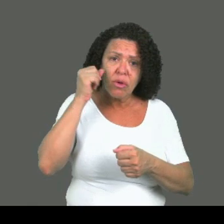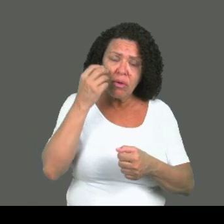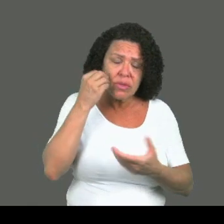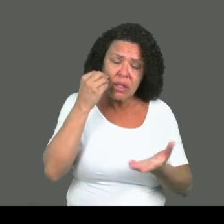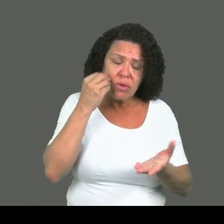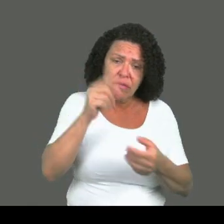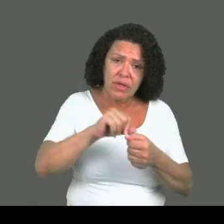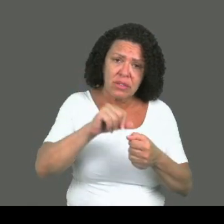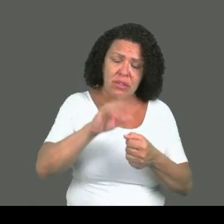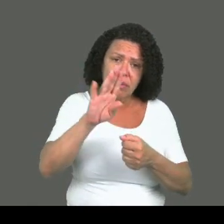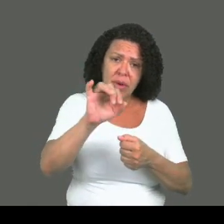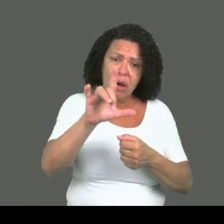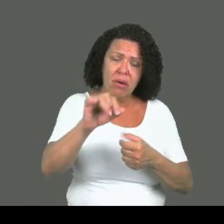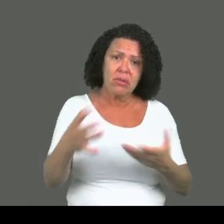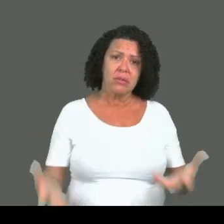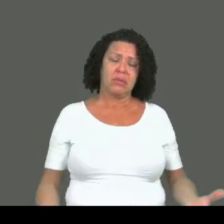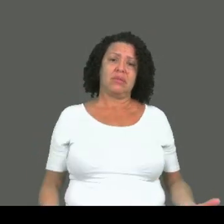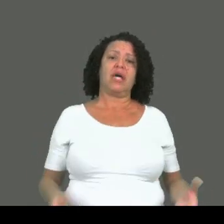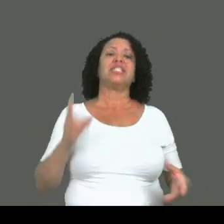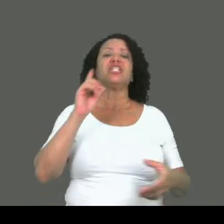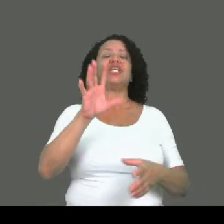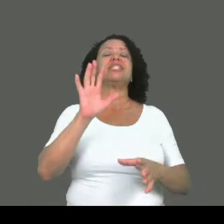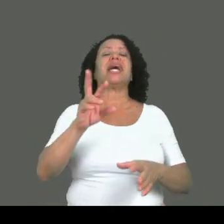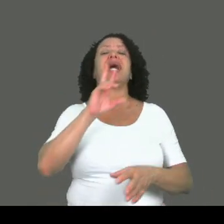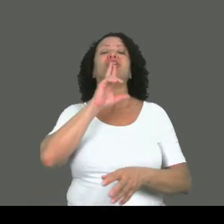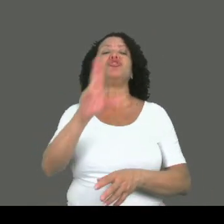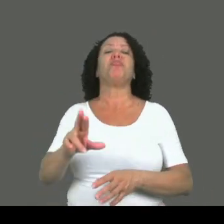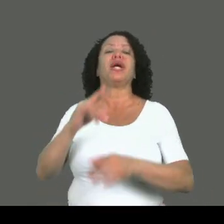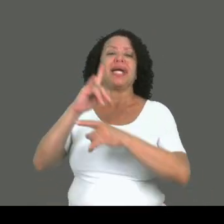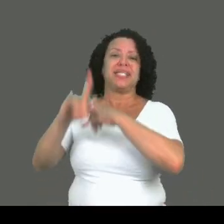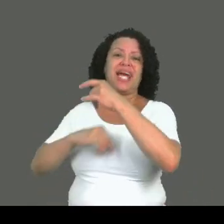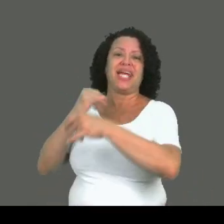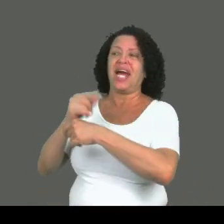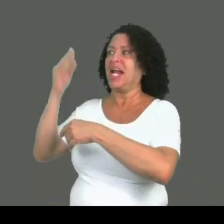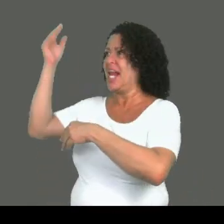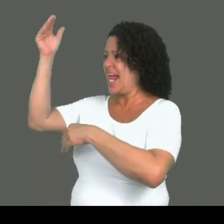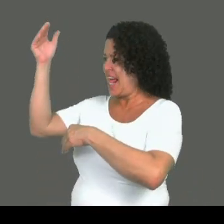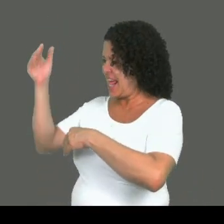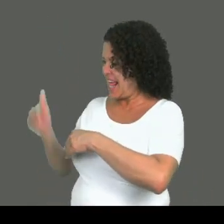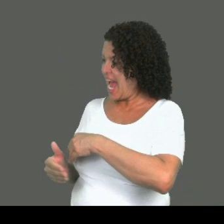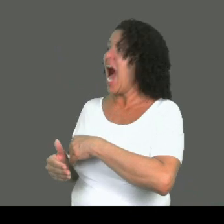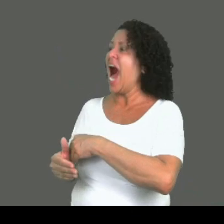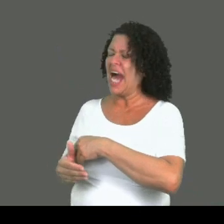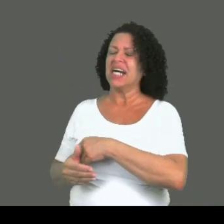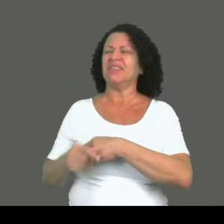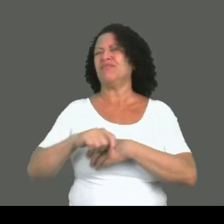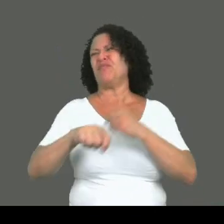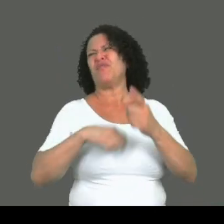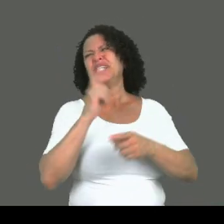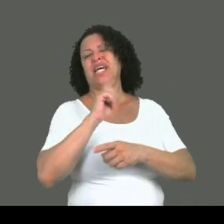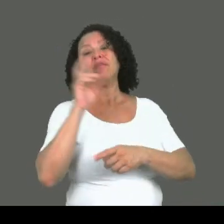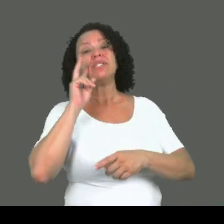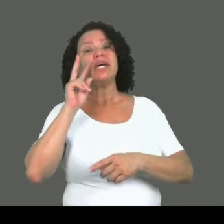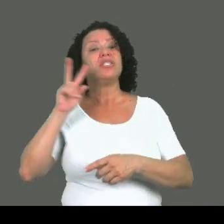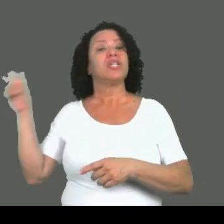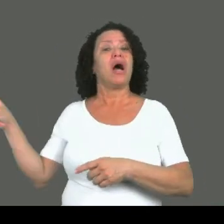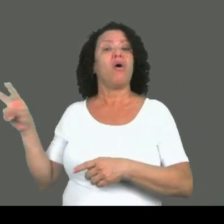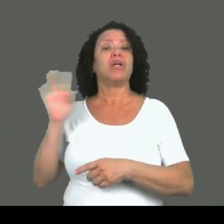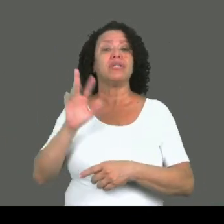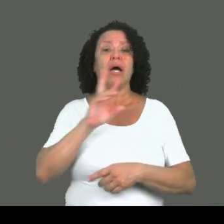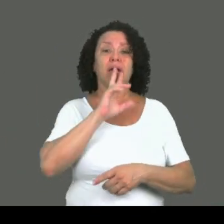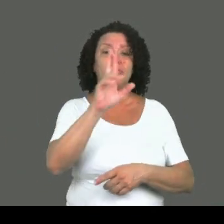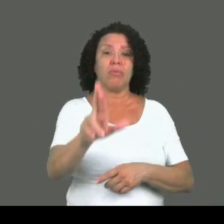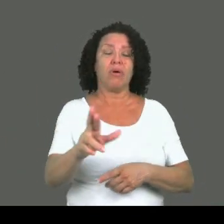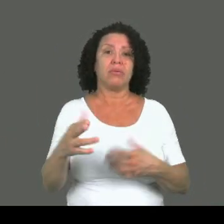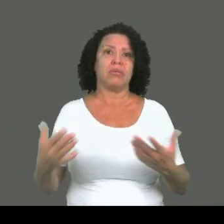E a gente sequer se dá a chance de iniciar o processo para fazer o bolo, porque a gente já olha o resultado final, a